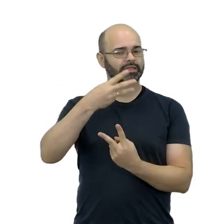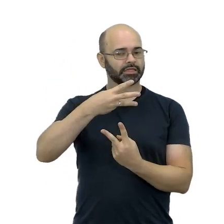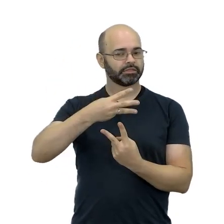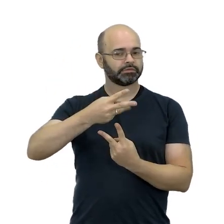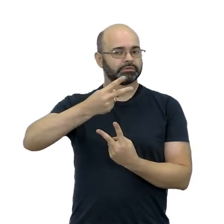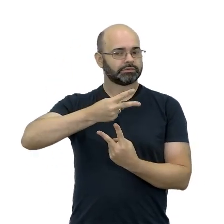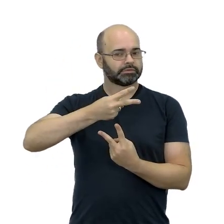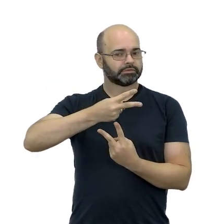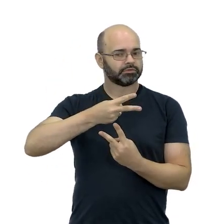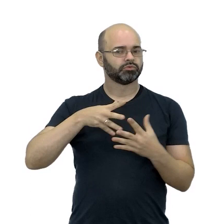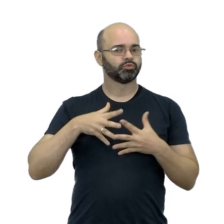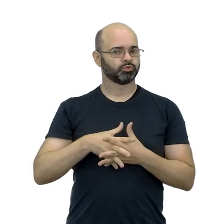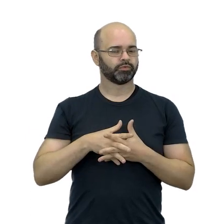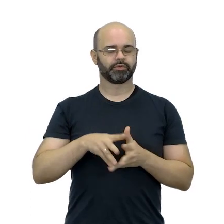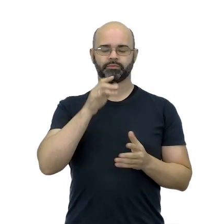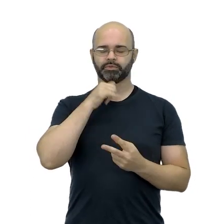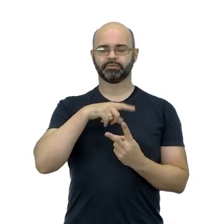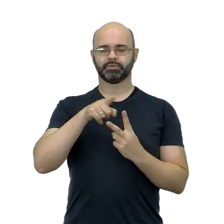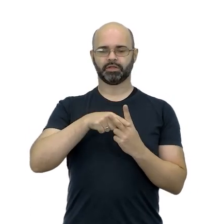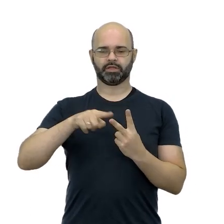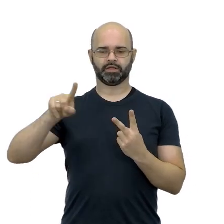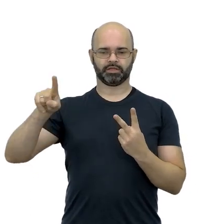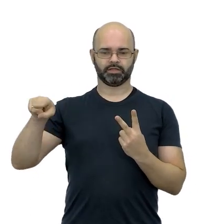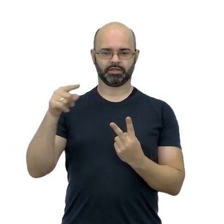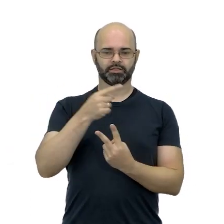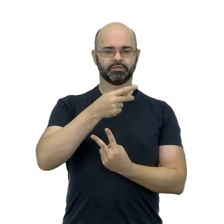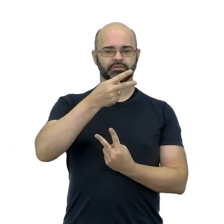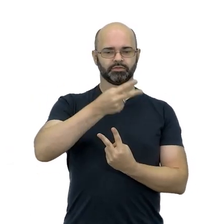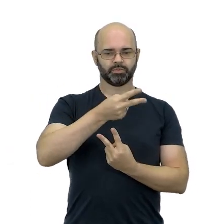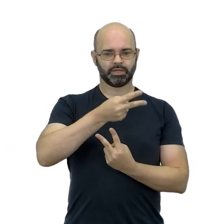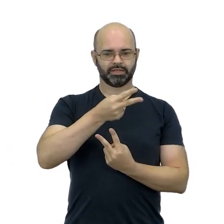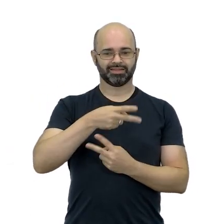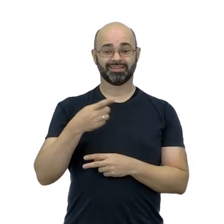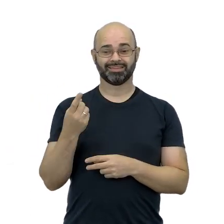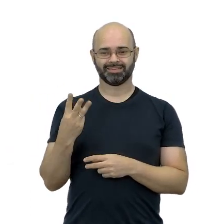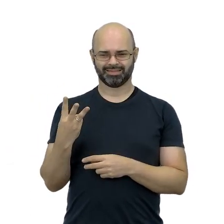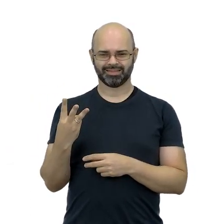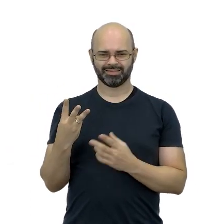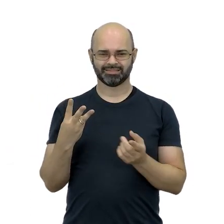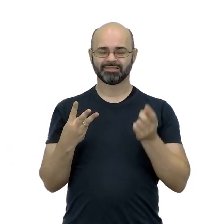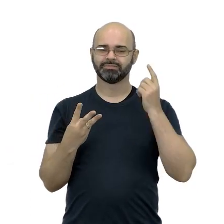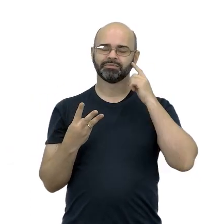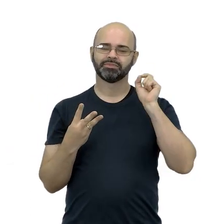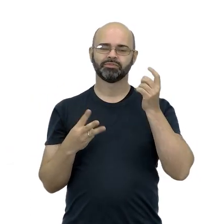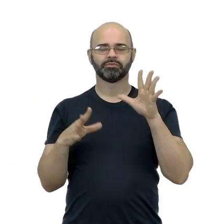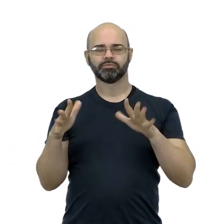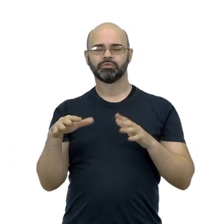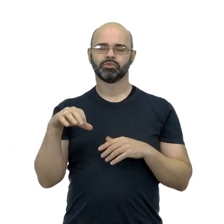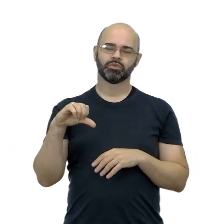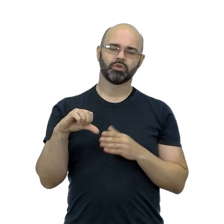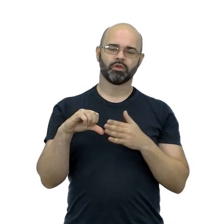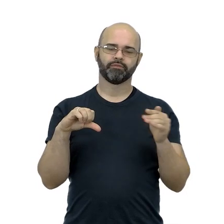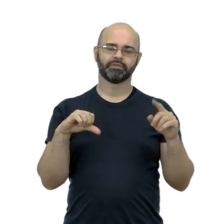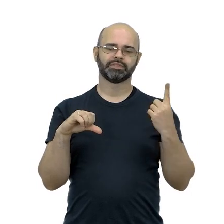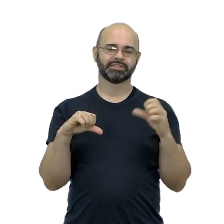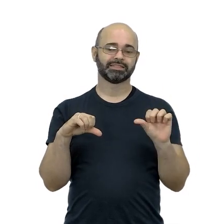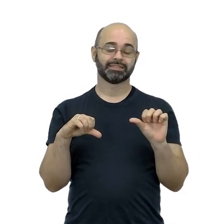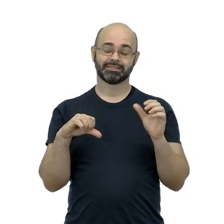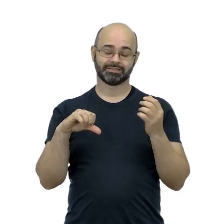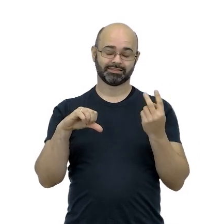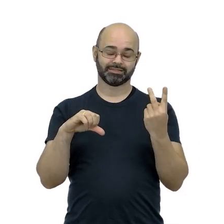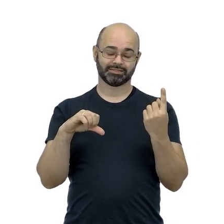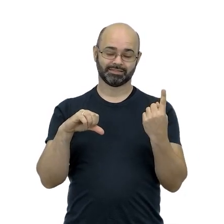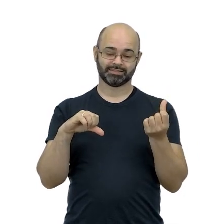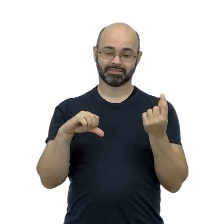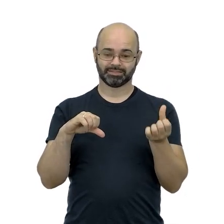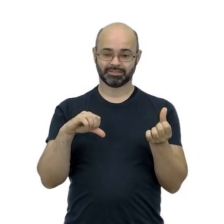ele vai pensar assim, bom, uma raiz quadrada, então raiz quadrada de 13 deve estar entre quem? Entre 9 e 16. Então, praticamente, a